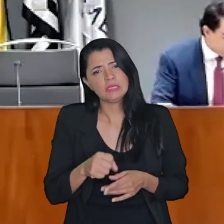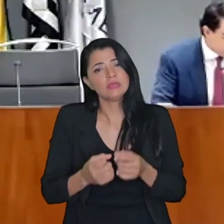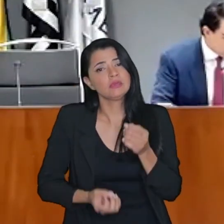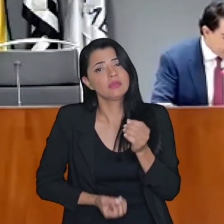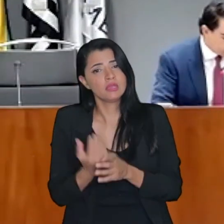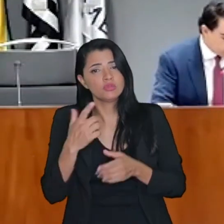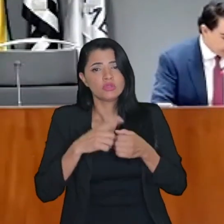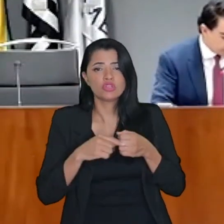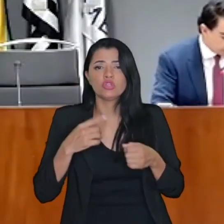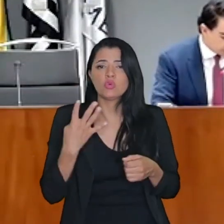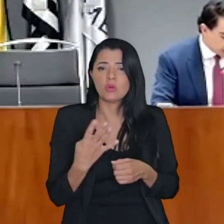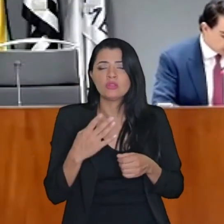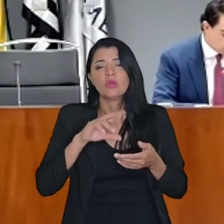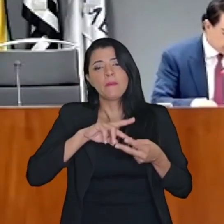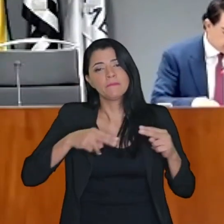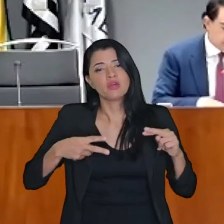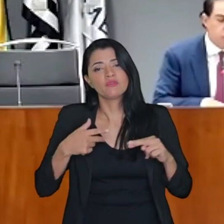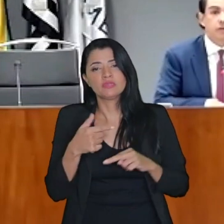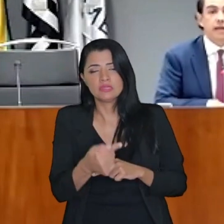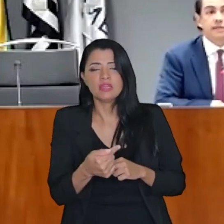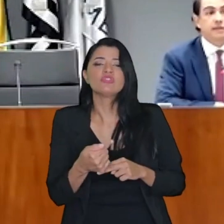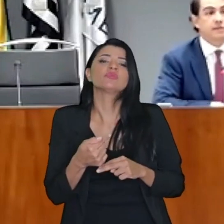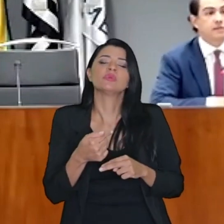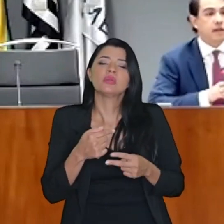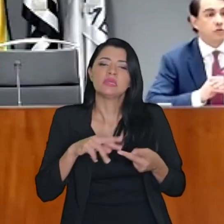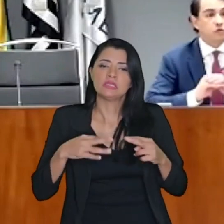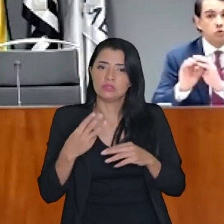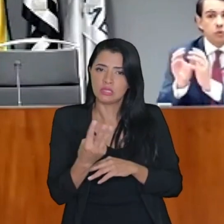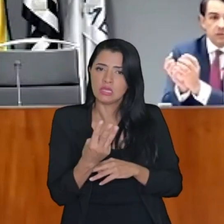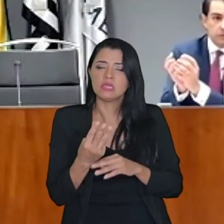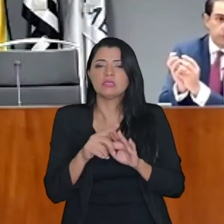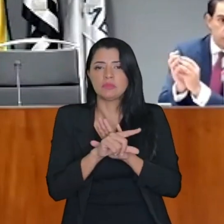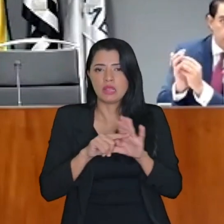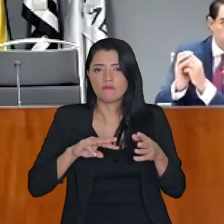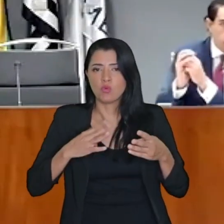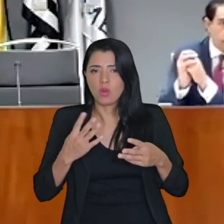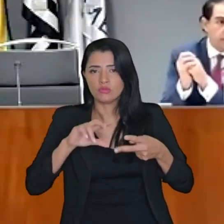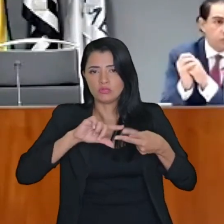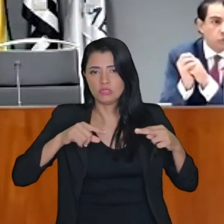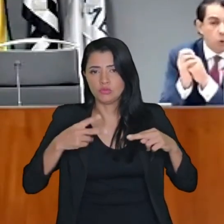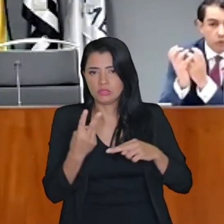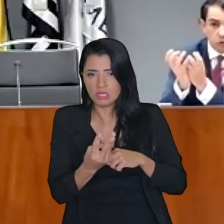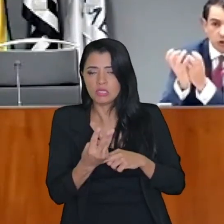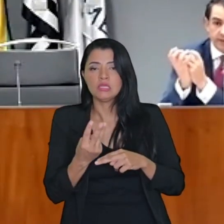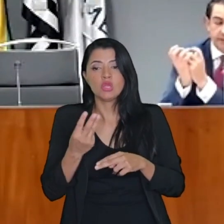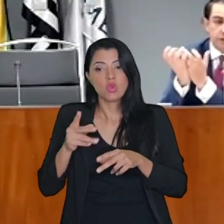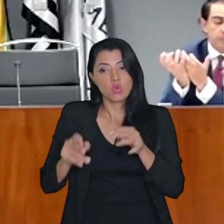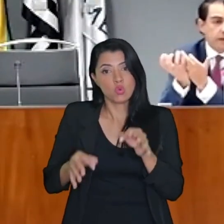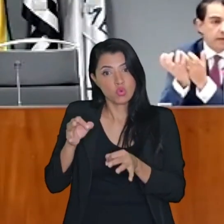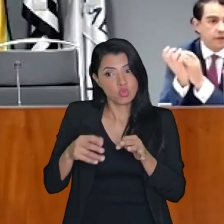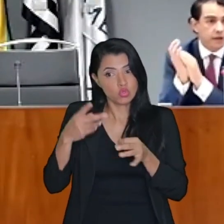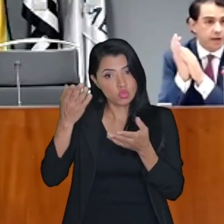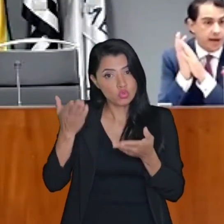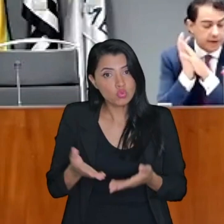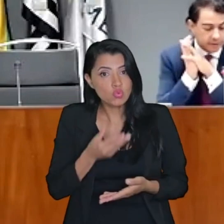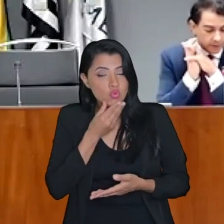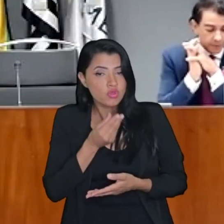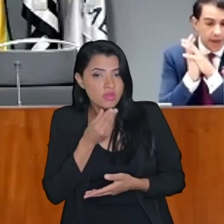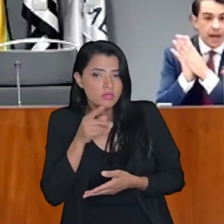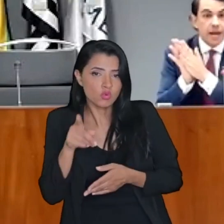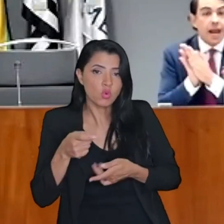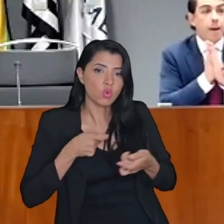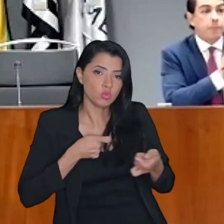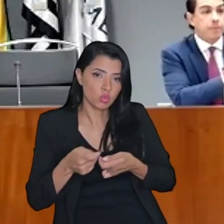estabelecendo no artigo 4º, parágrafo 7º, inciso 3, a necessidade do juiz, por ocasião do controle ou da sindicabilidade que ele